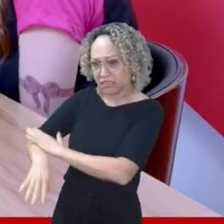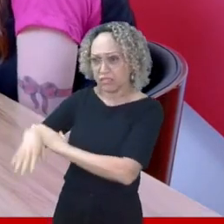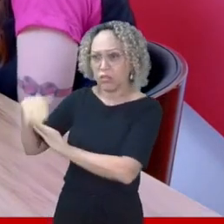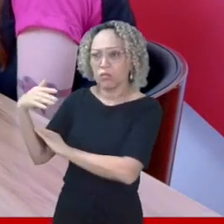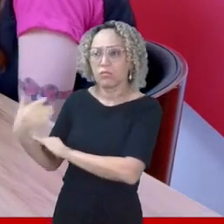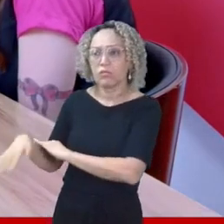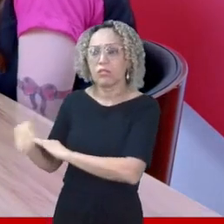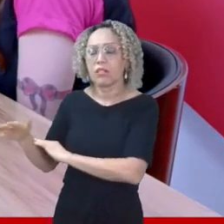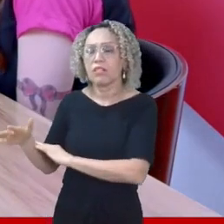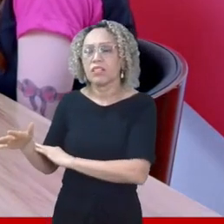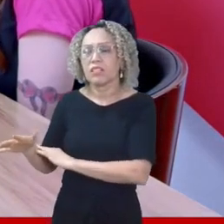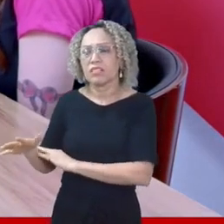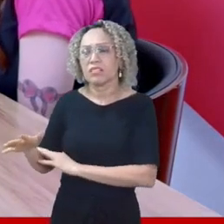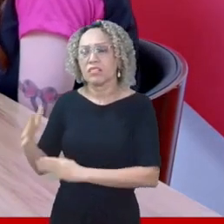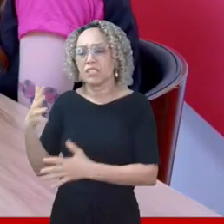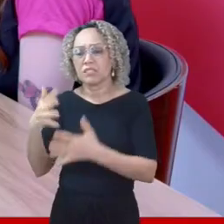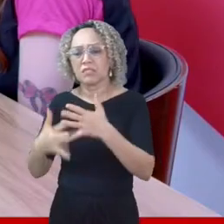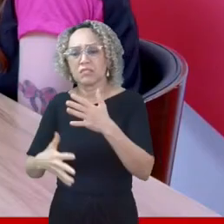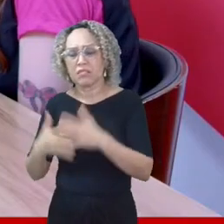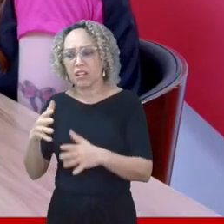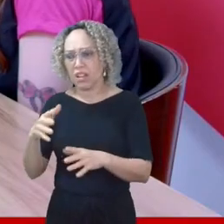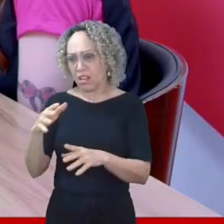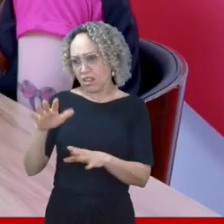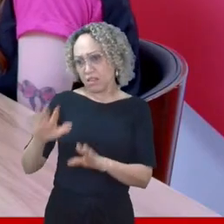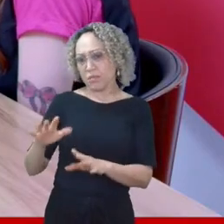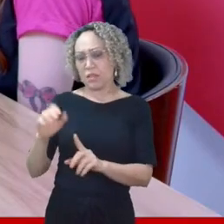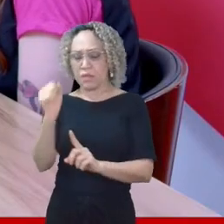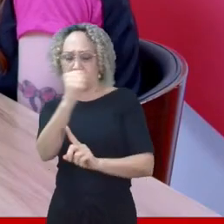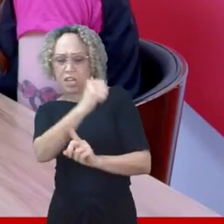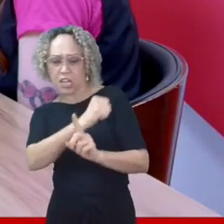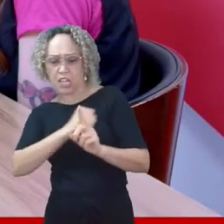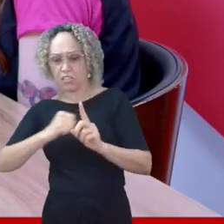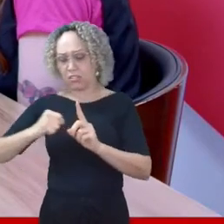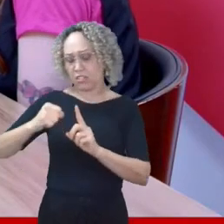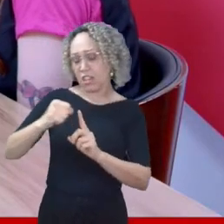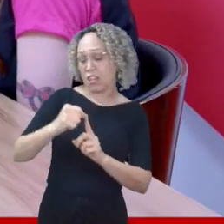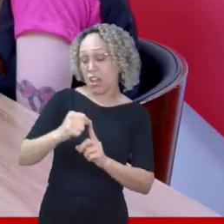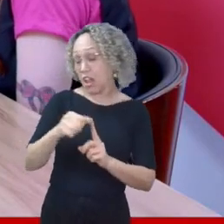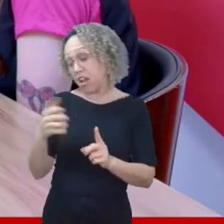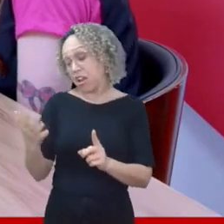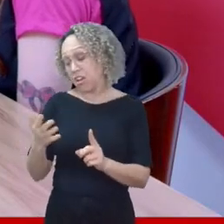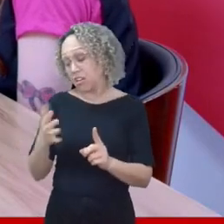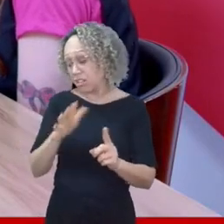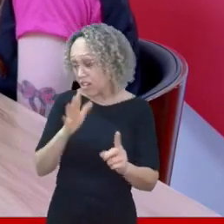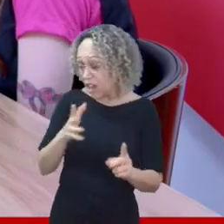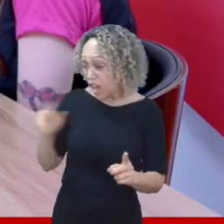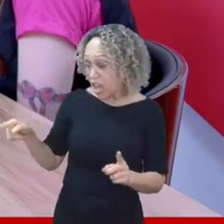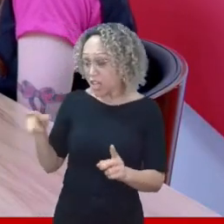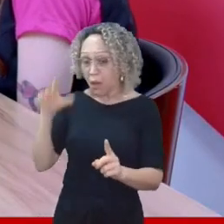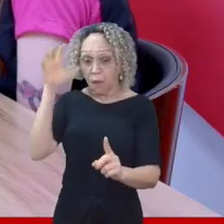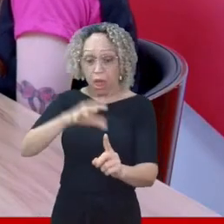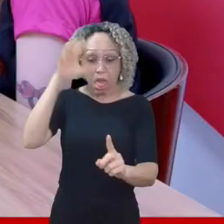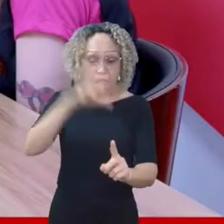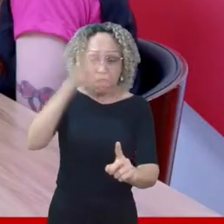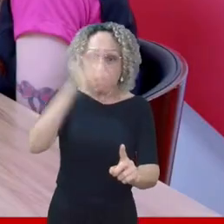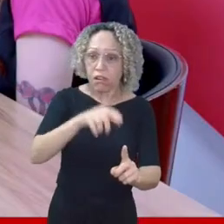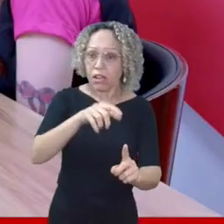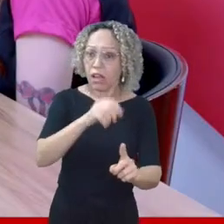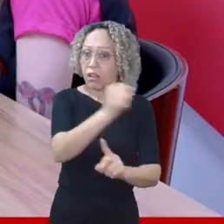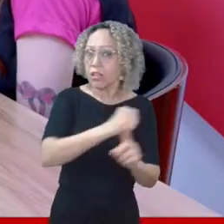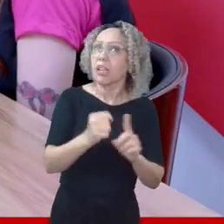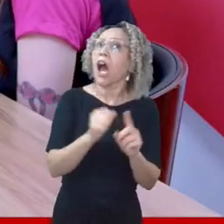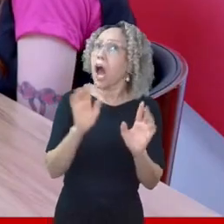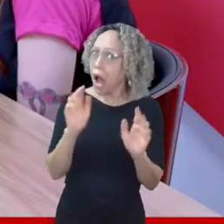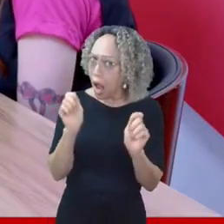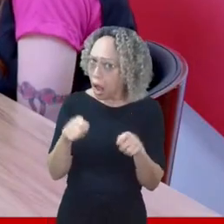na sociedade uma impressão de que é preciso sempre ter representantes evangélicos. Exatamente. Ou uma bancada da Bíblia, né? Exatamente.